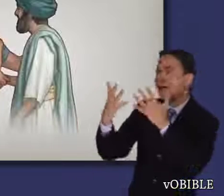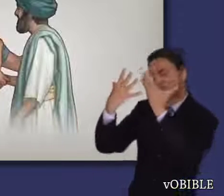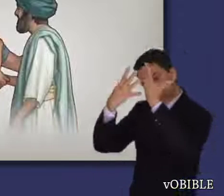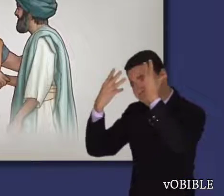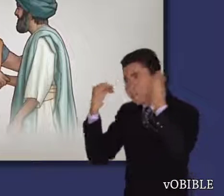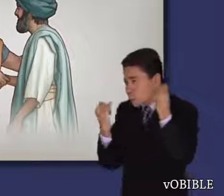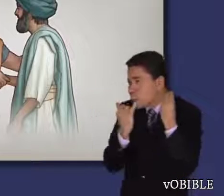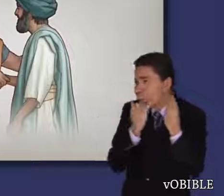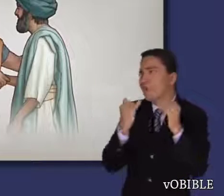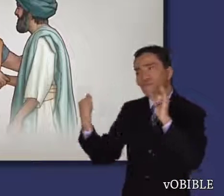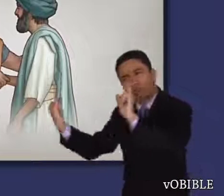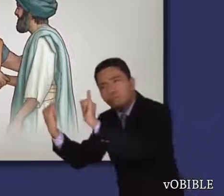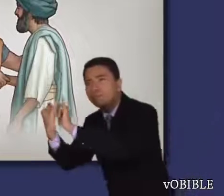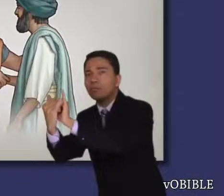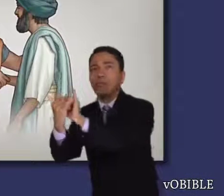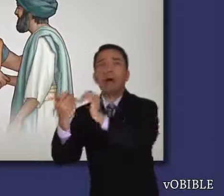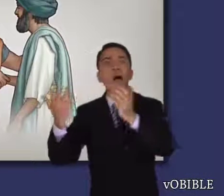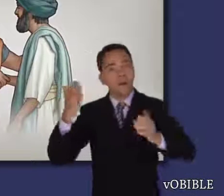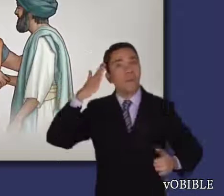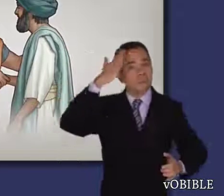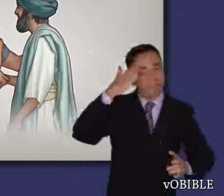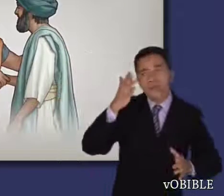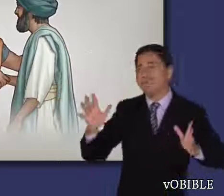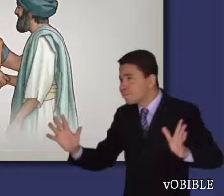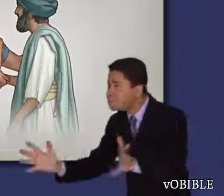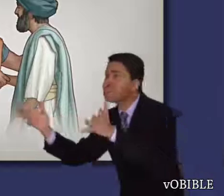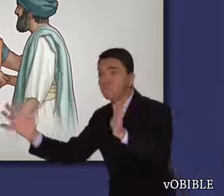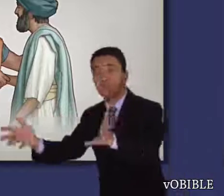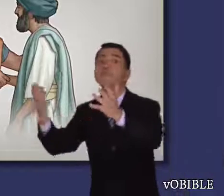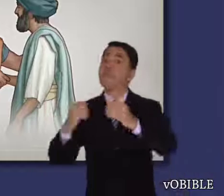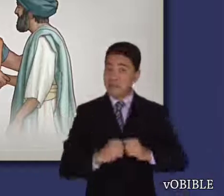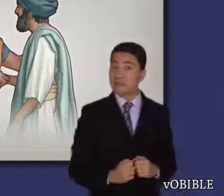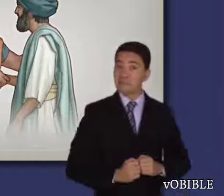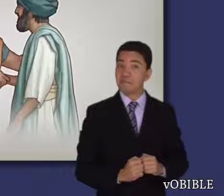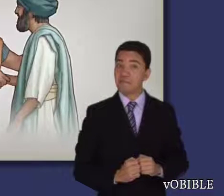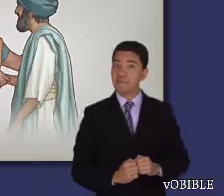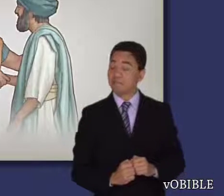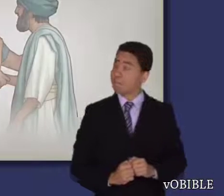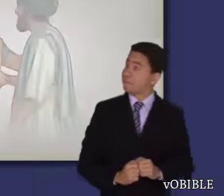se revestir da nova personalidade e a perdoar uns aos outros liberalmente.